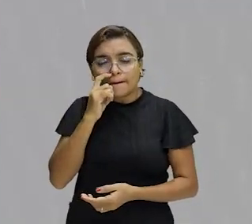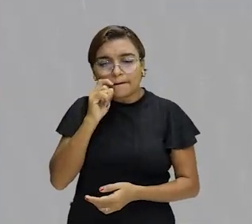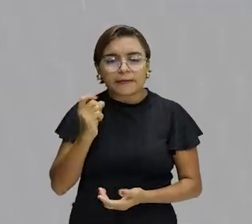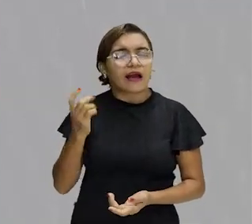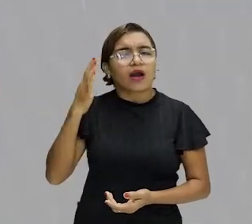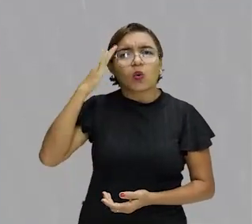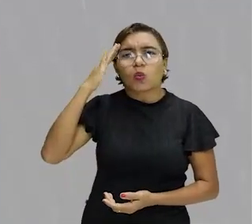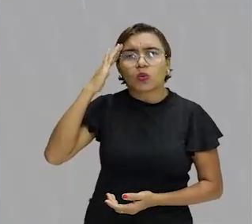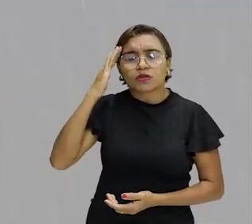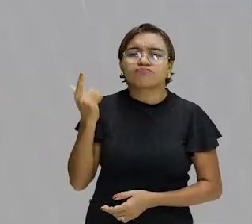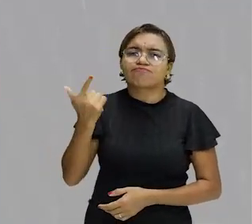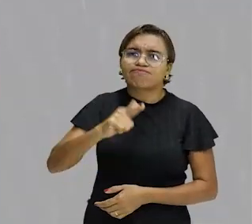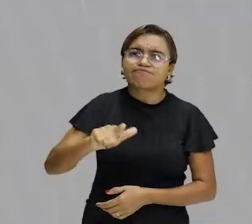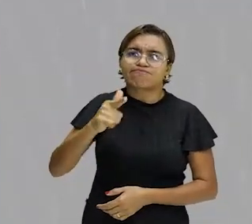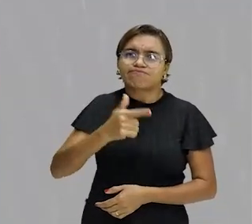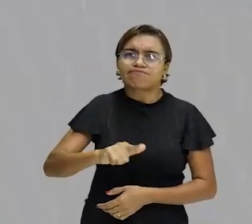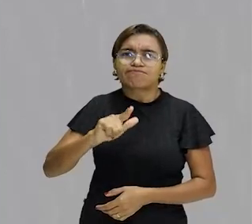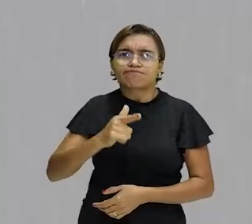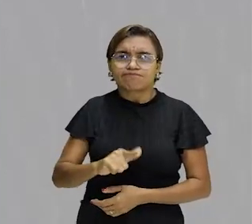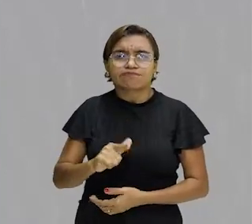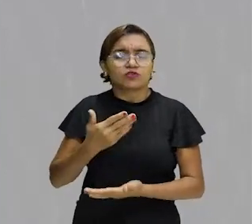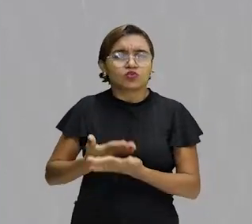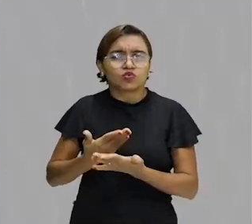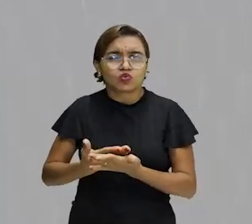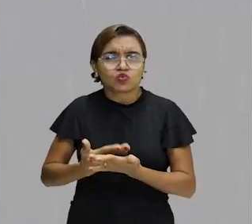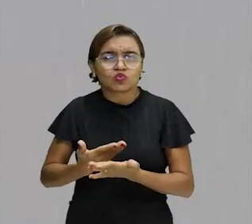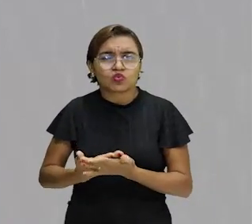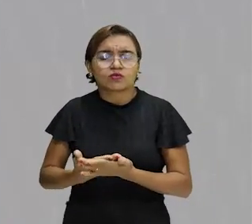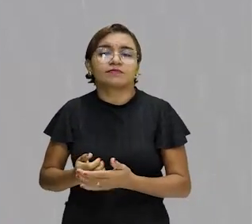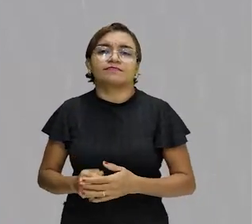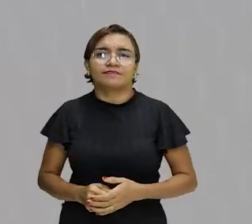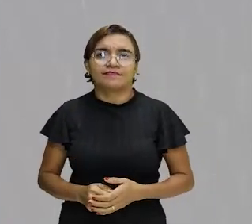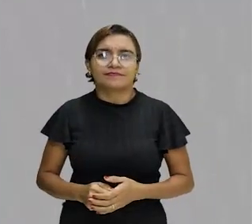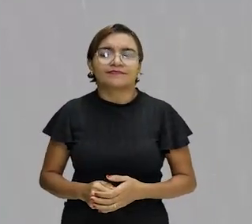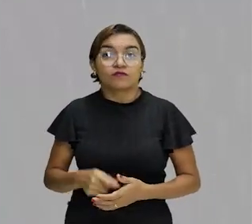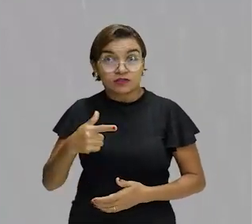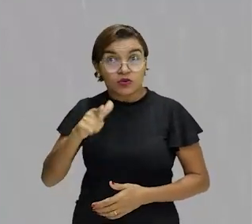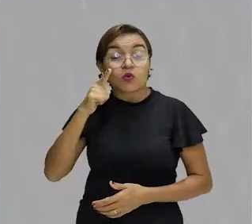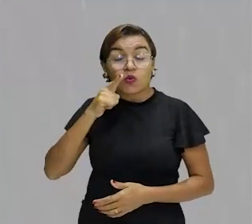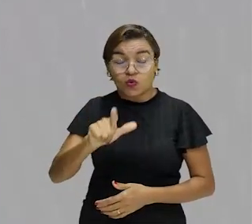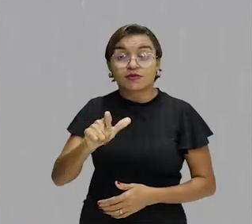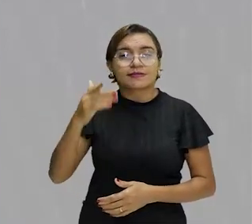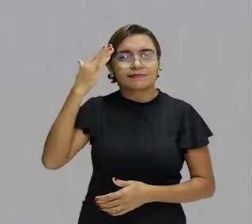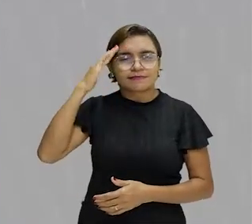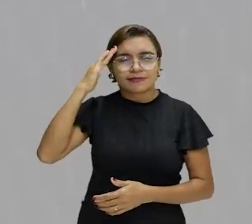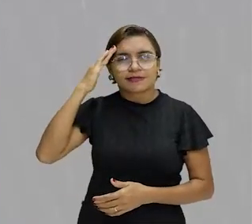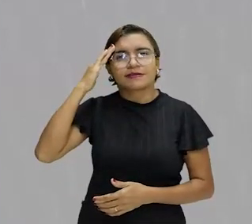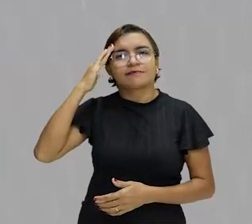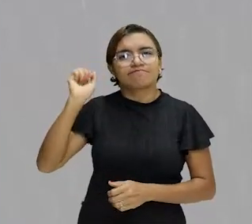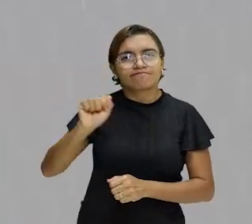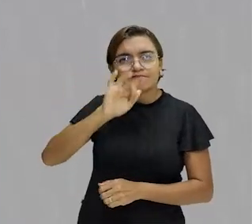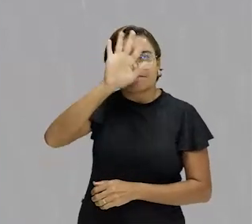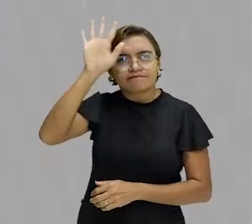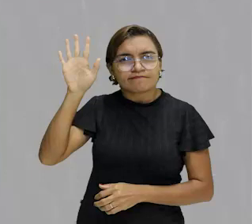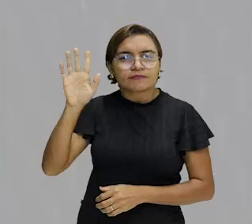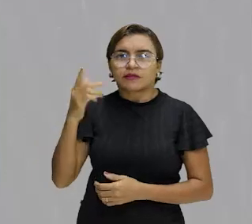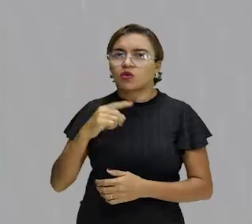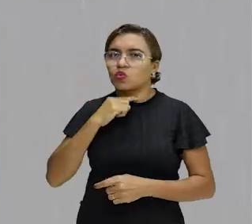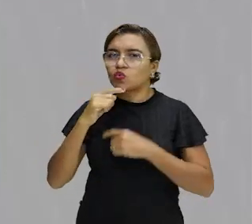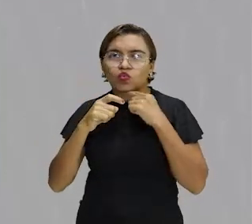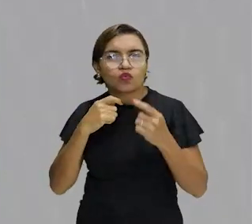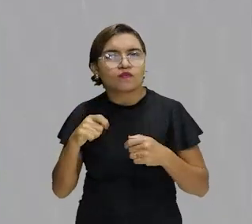na definição de função exponencial. E aí eu já te adianto que a necessidade de nós estudarmos a função inversa